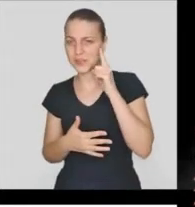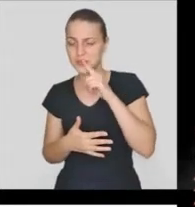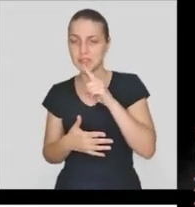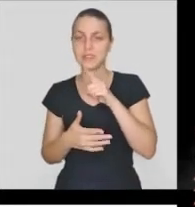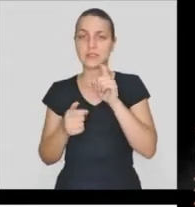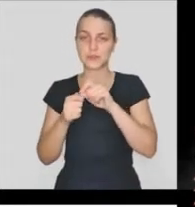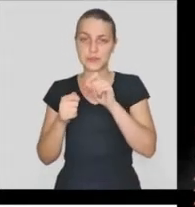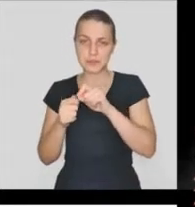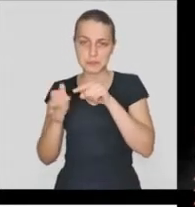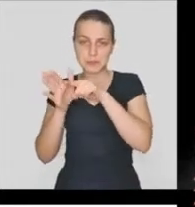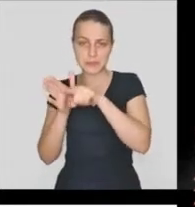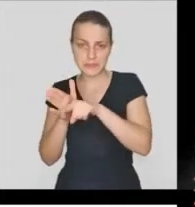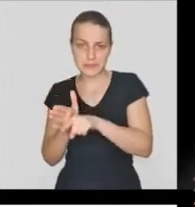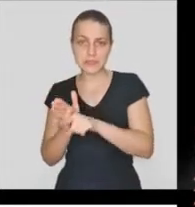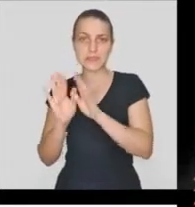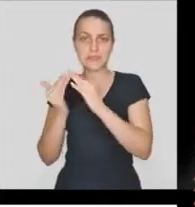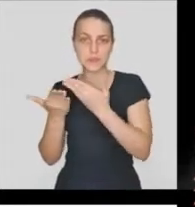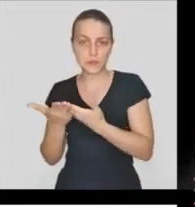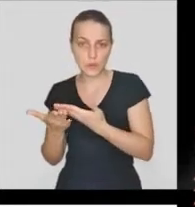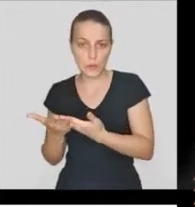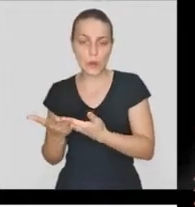essas pesquisas todas